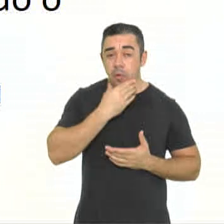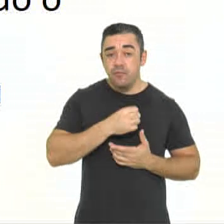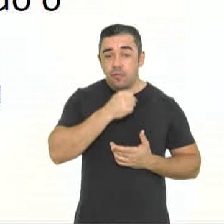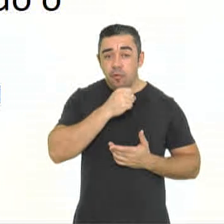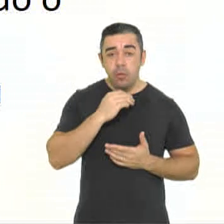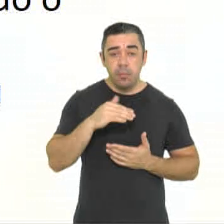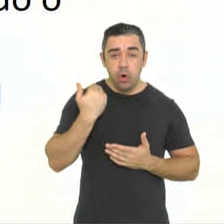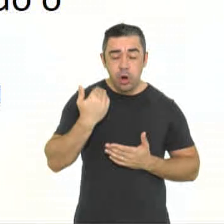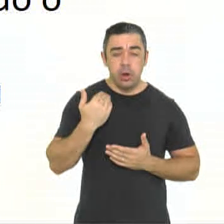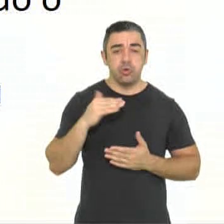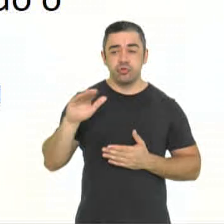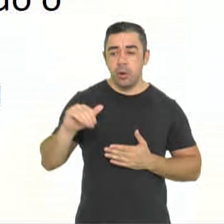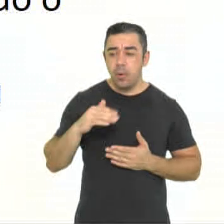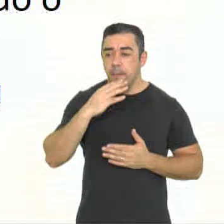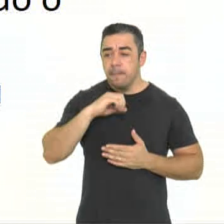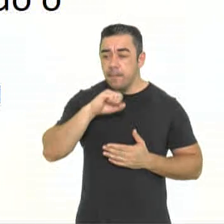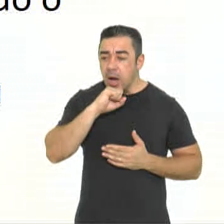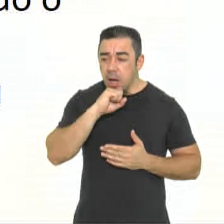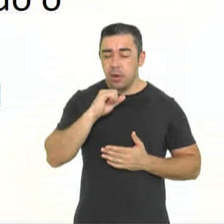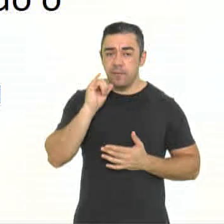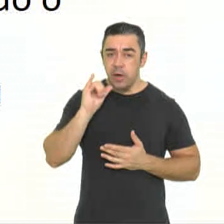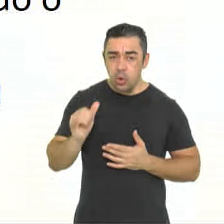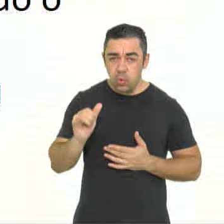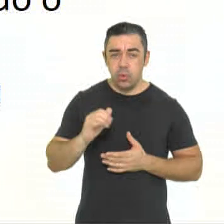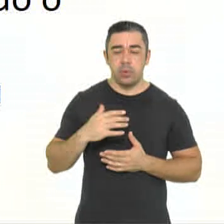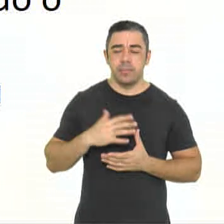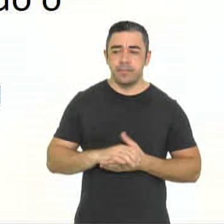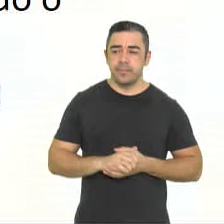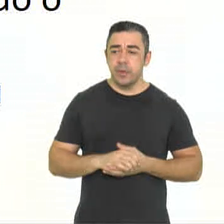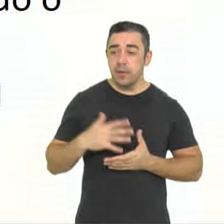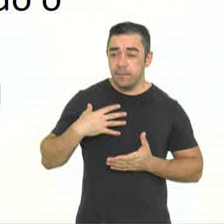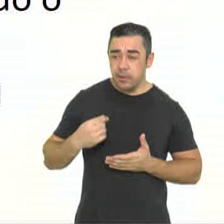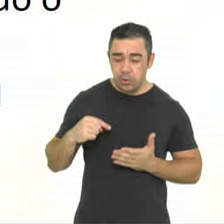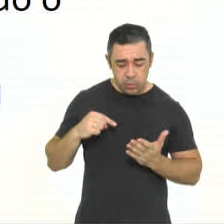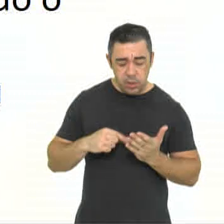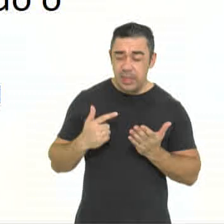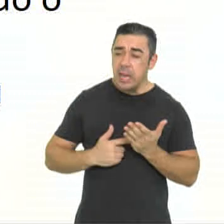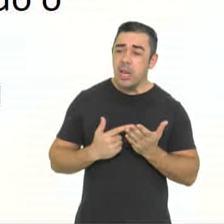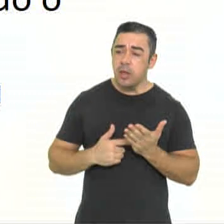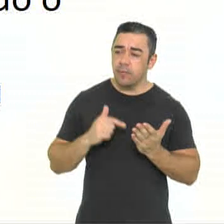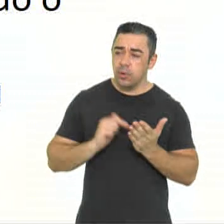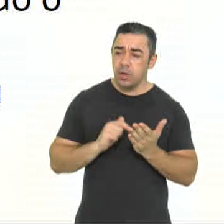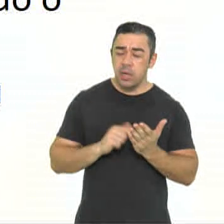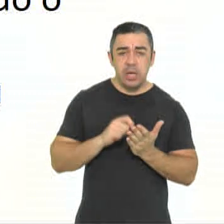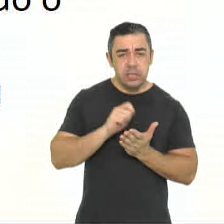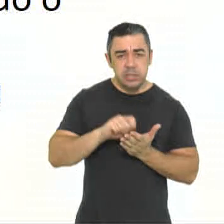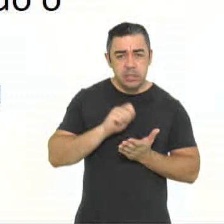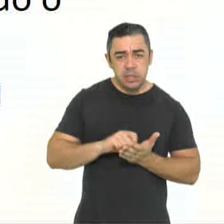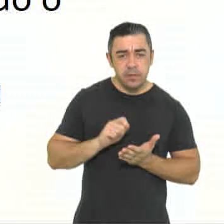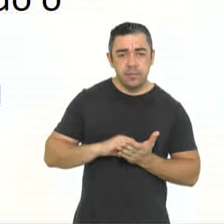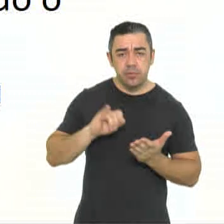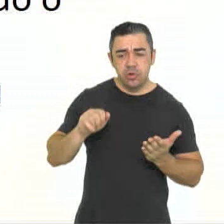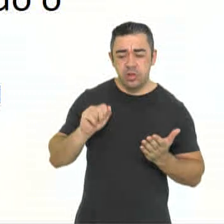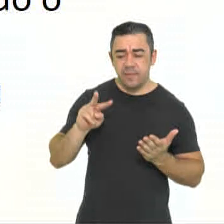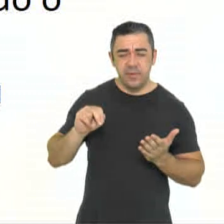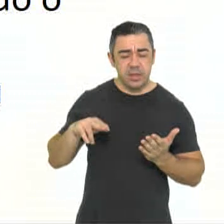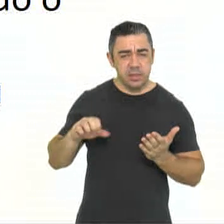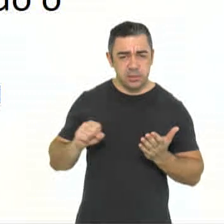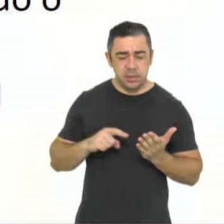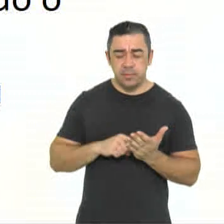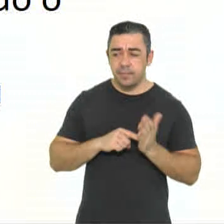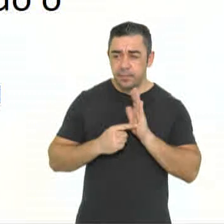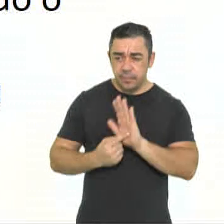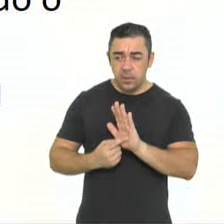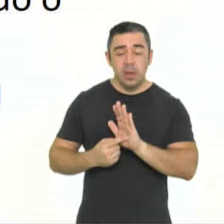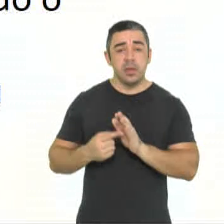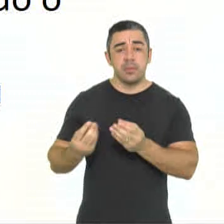avô, chamou meu pai e lhe disse: Filho, tenho este livro aqui, escrito em javanês. Disse-me,